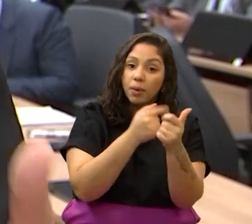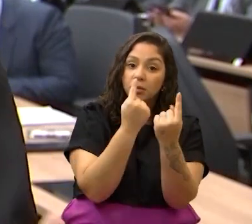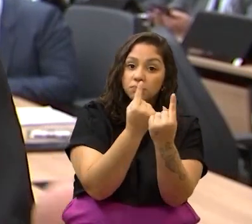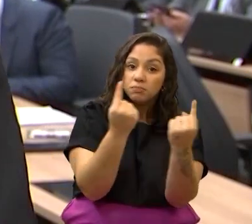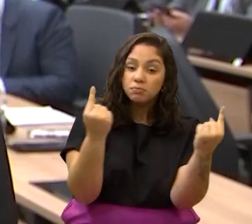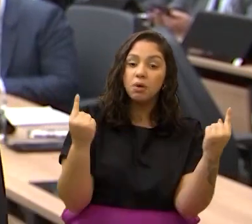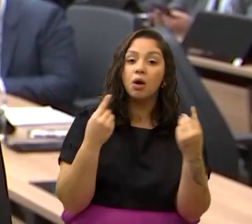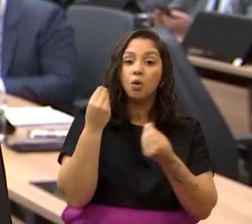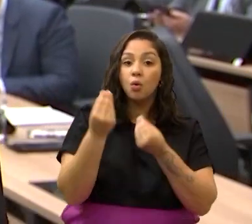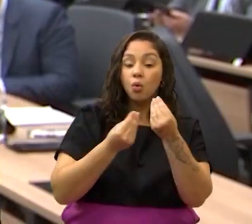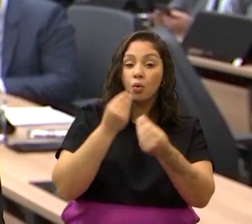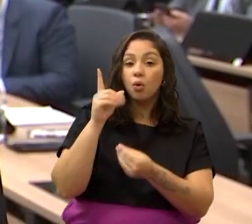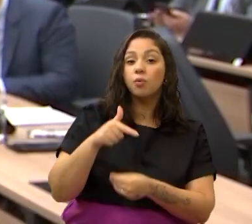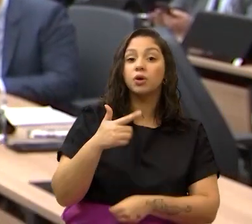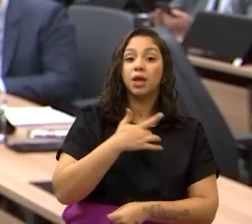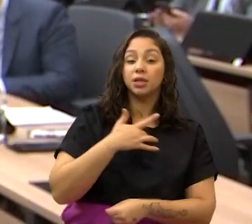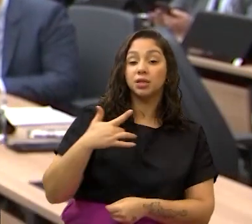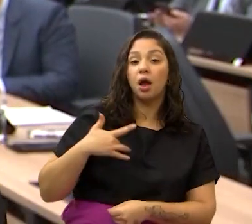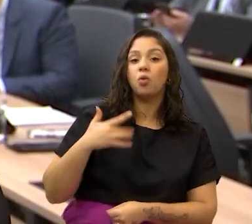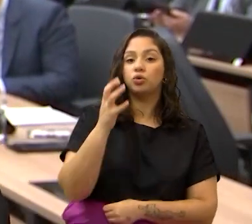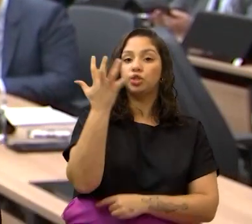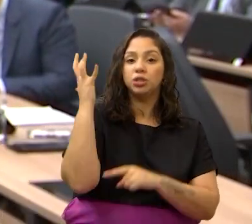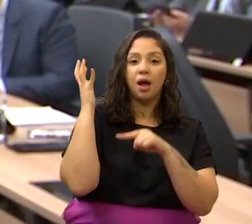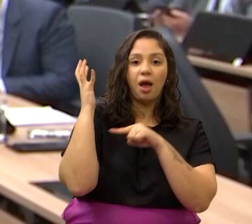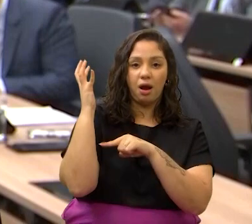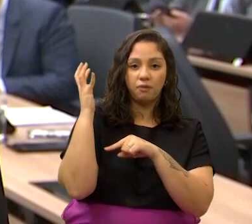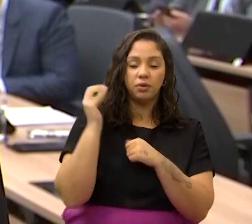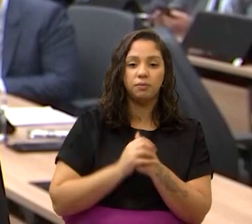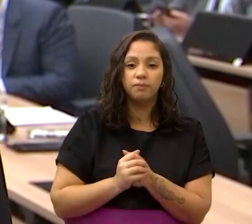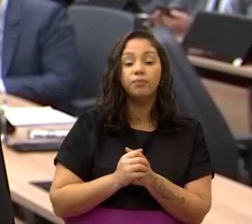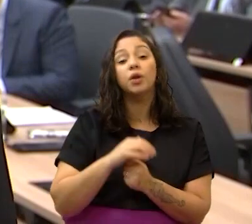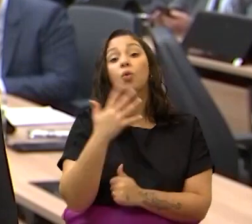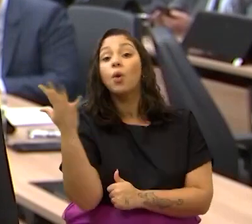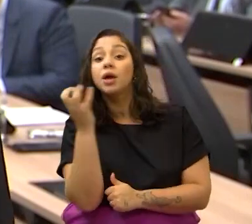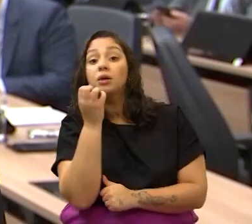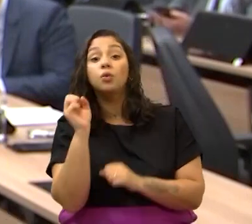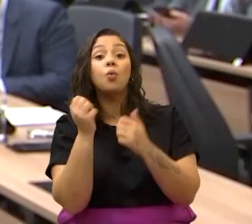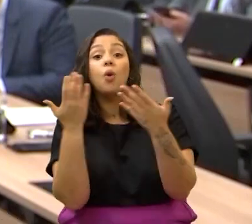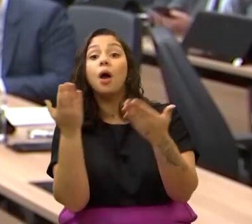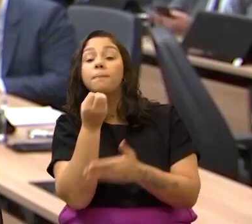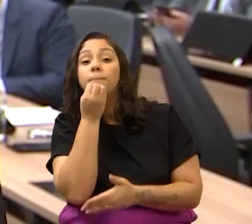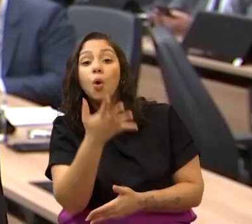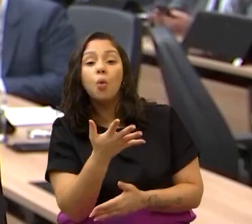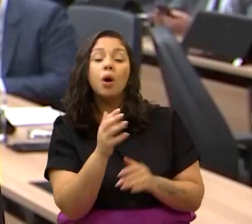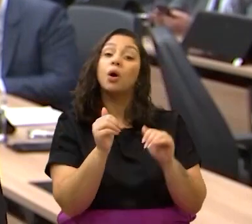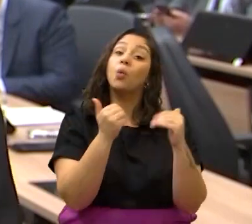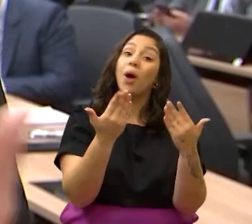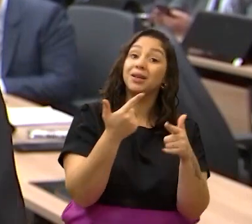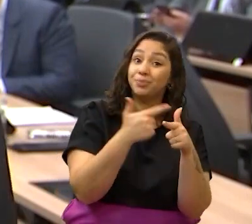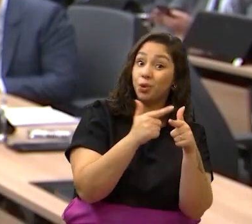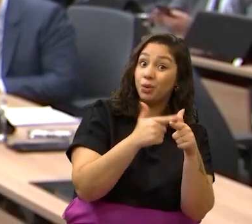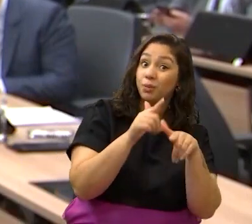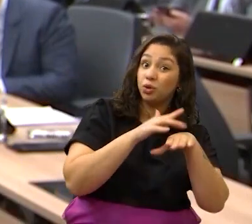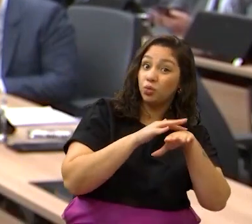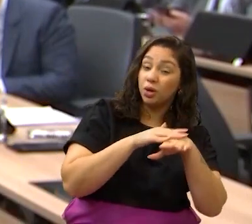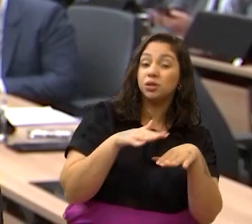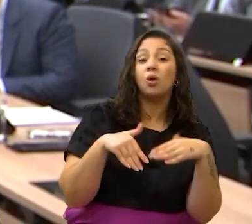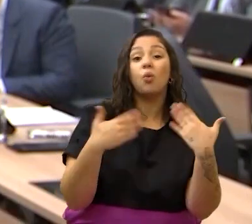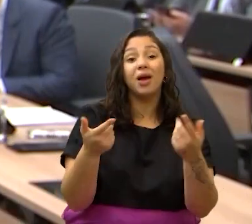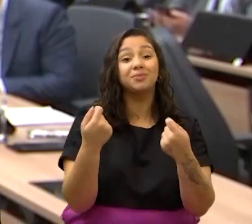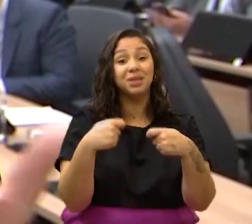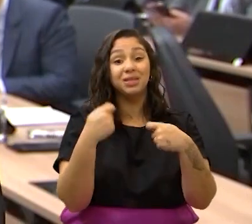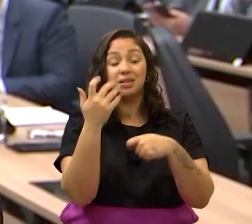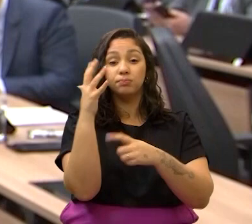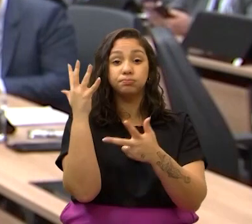são acompanhadas uma a uma o seu estado fitossanitário, ou seja, o estado de saúde. Quais estão em boas condições, quais apresentam problemas